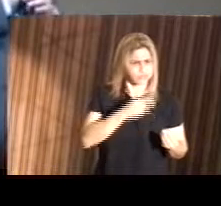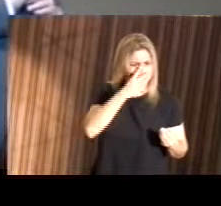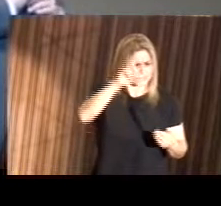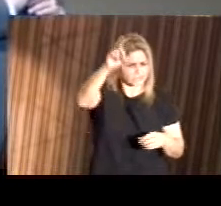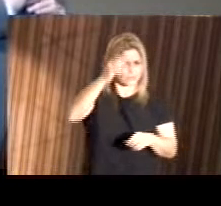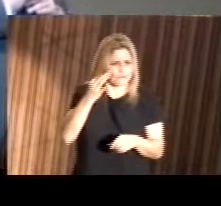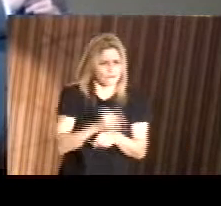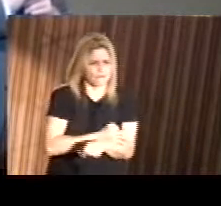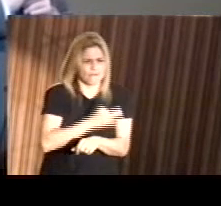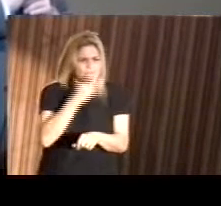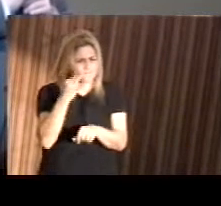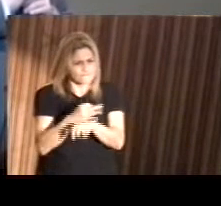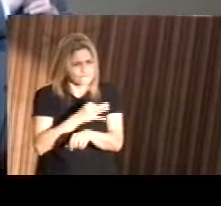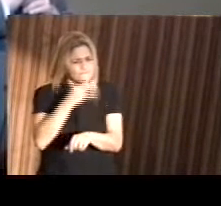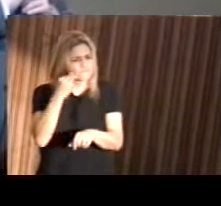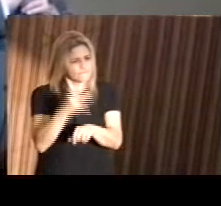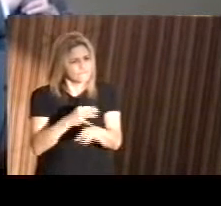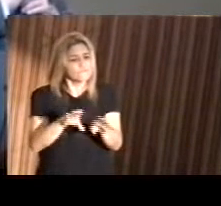Ló.